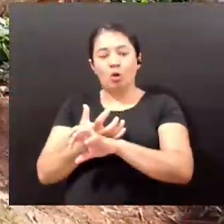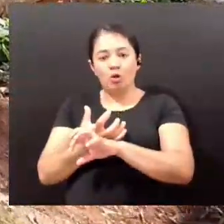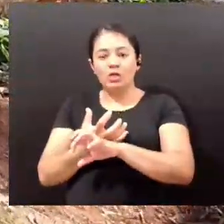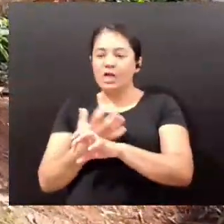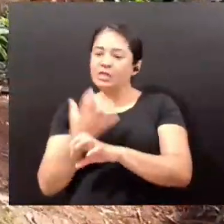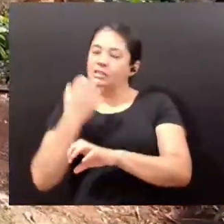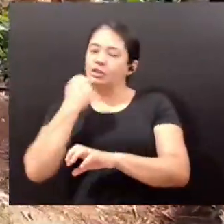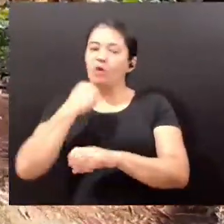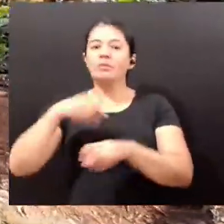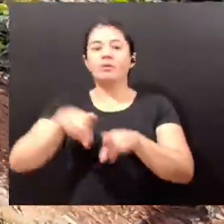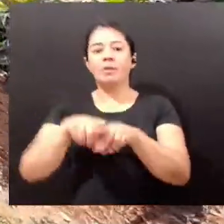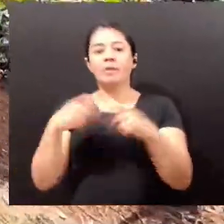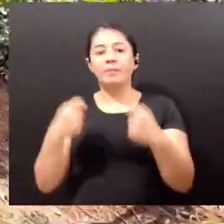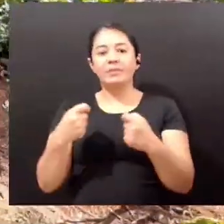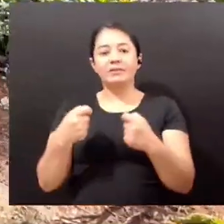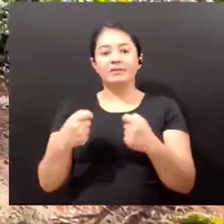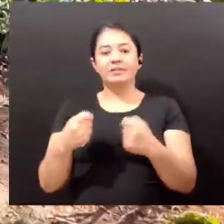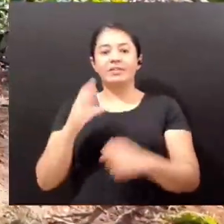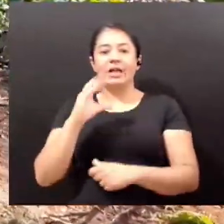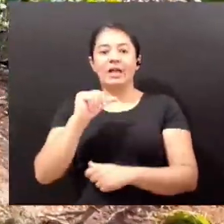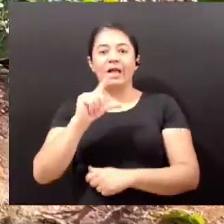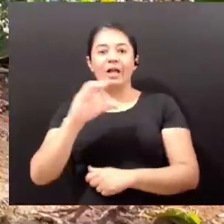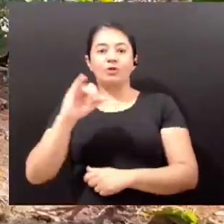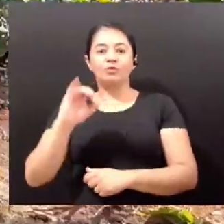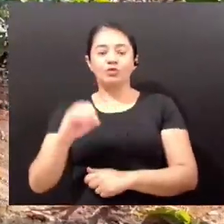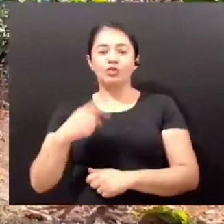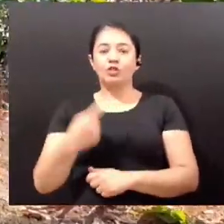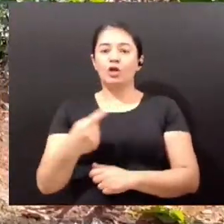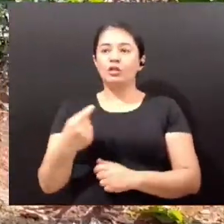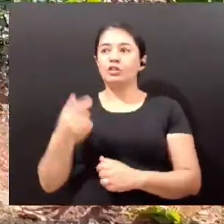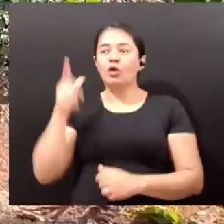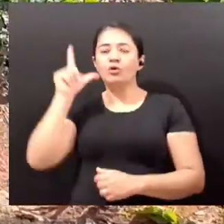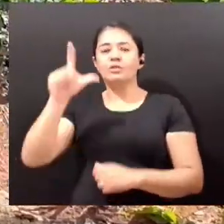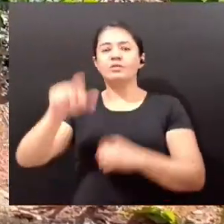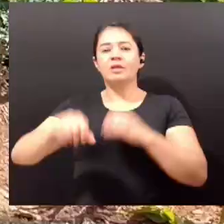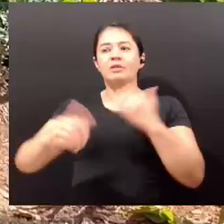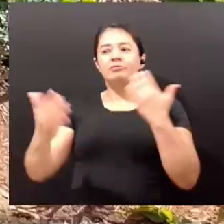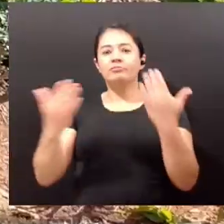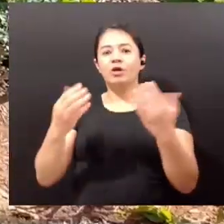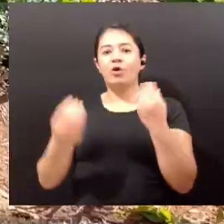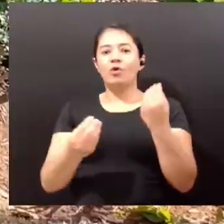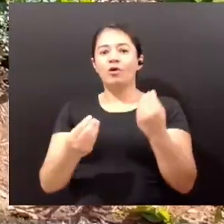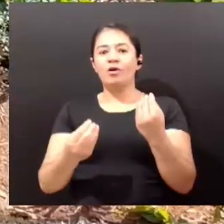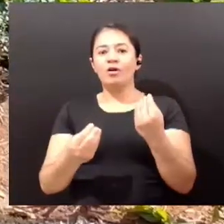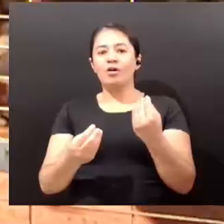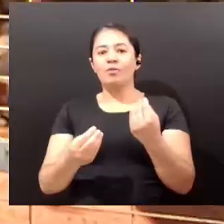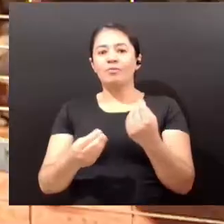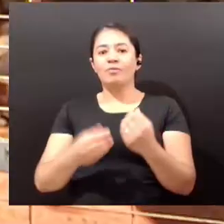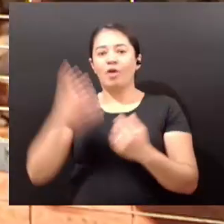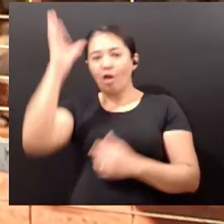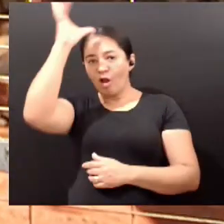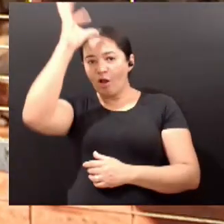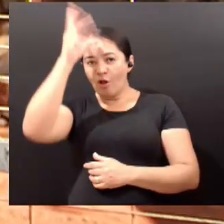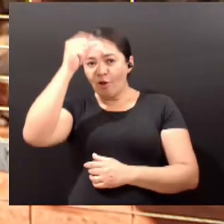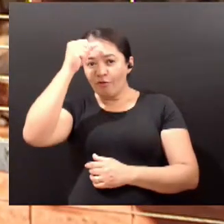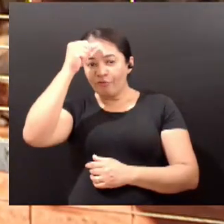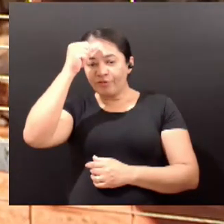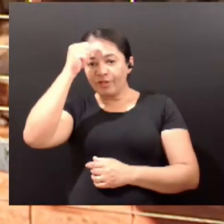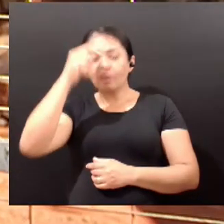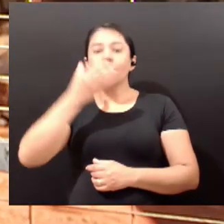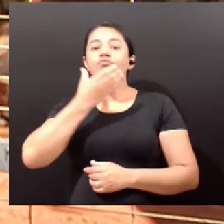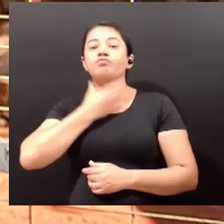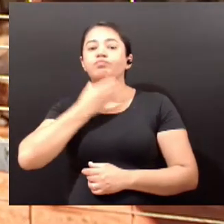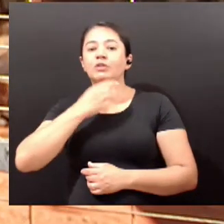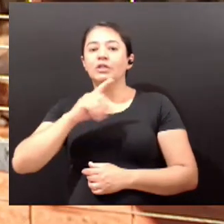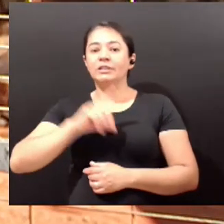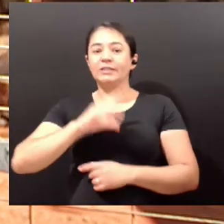gente consegue simular isso daí? Pescoço de frango, por exemplo, tem muito cálcio, tem bastante osso para